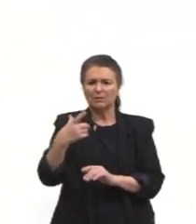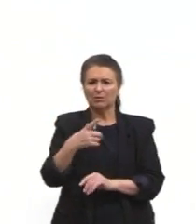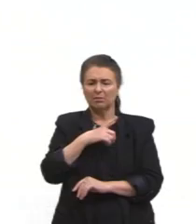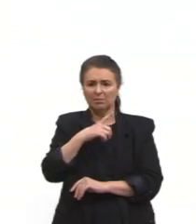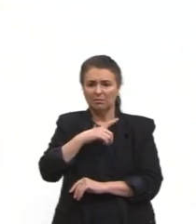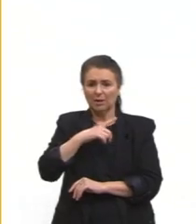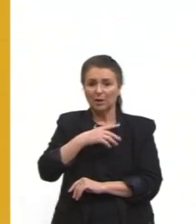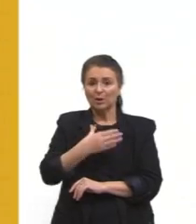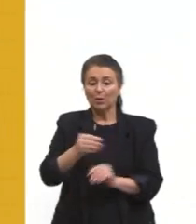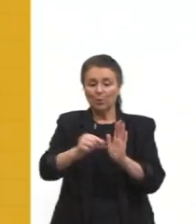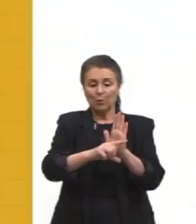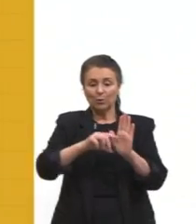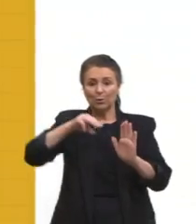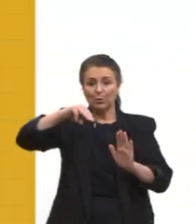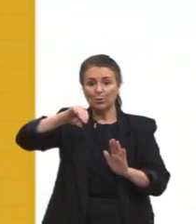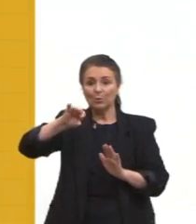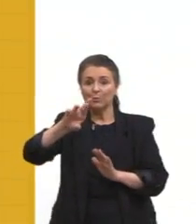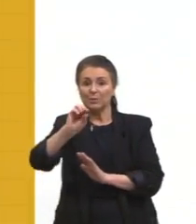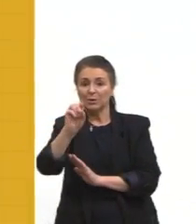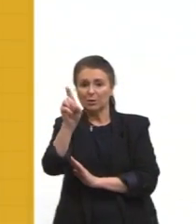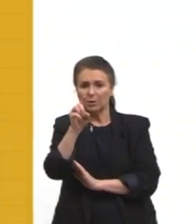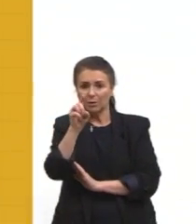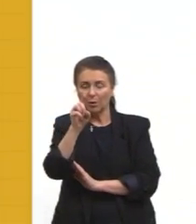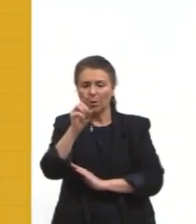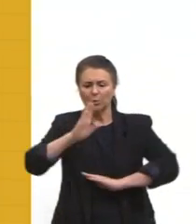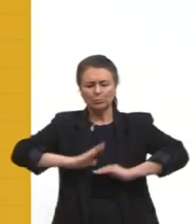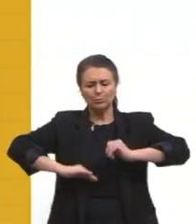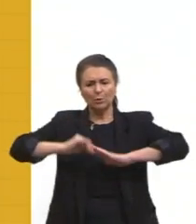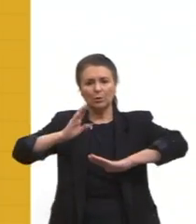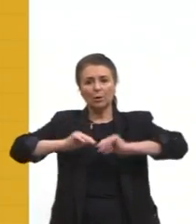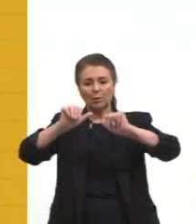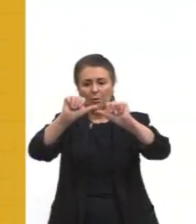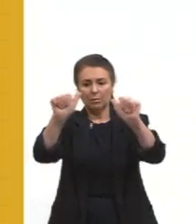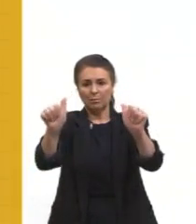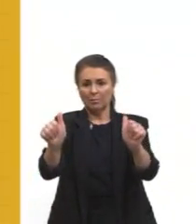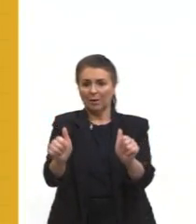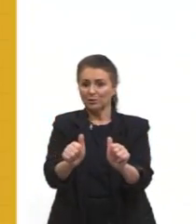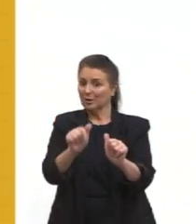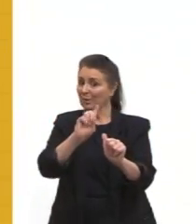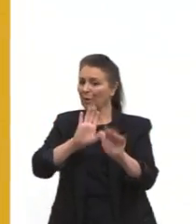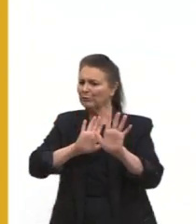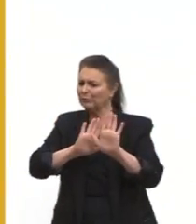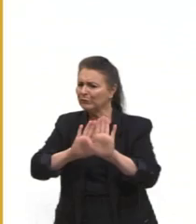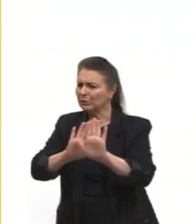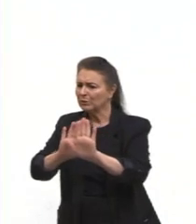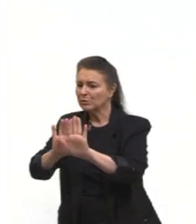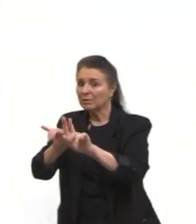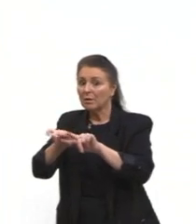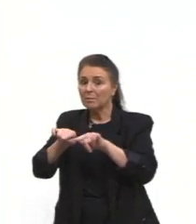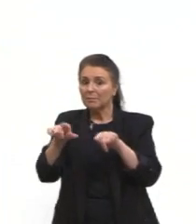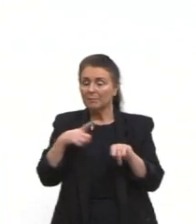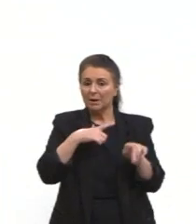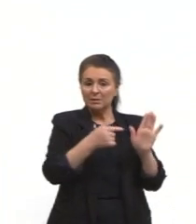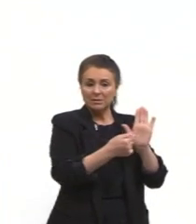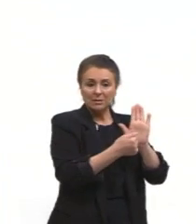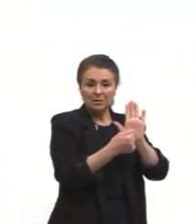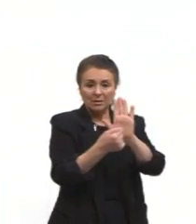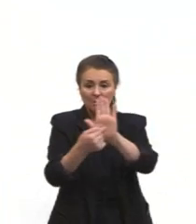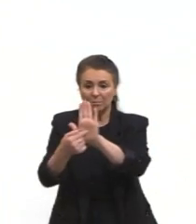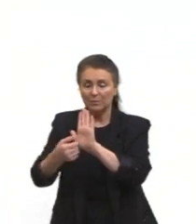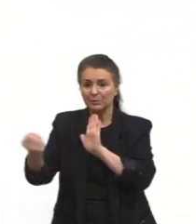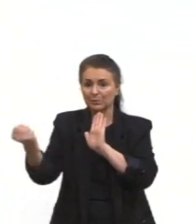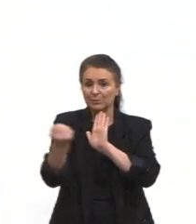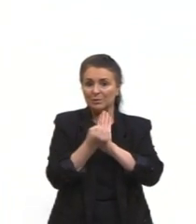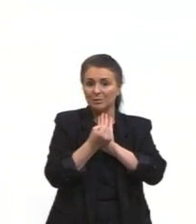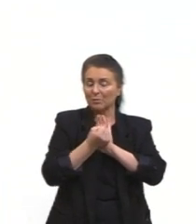e o melhor sempre construindo essa imagem que não é figurativa né mas que traz aí toda uma simbologia de